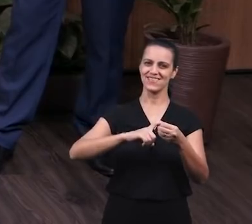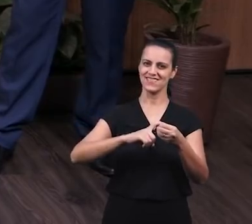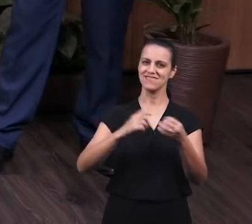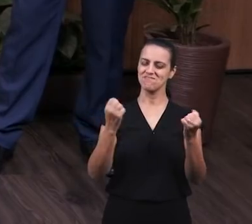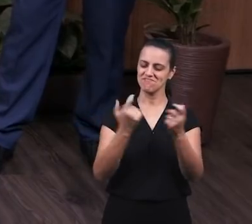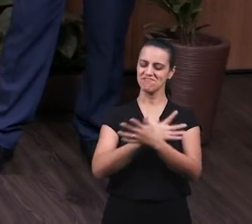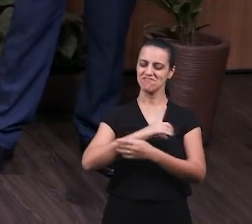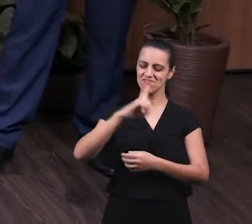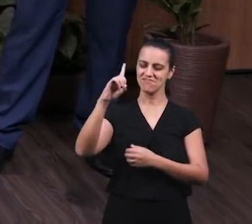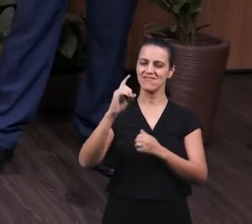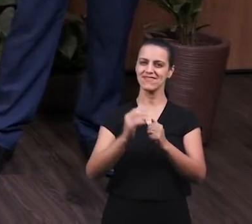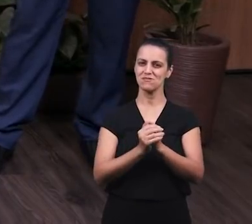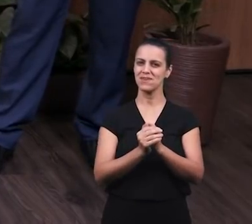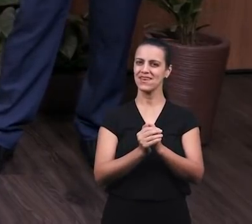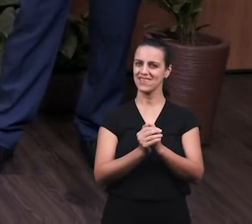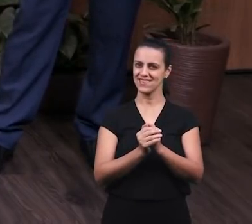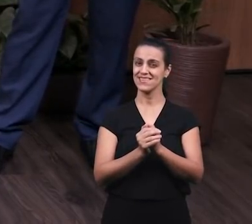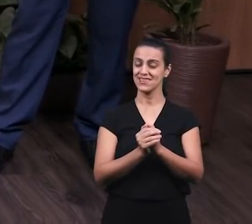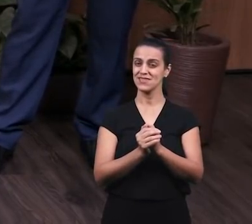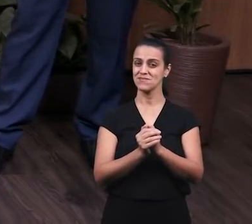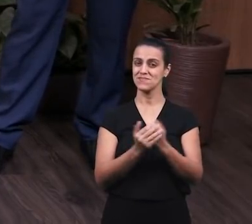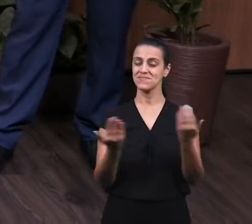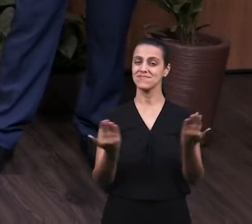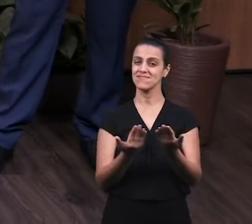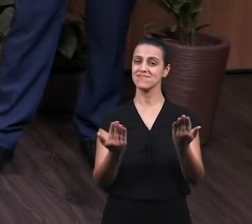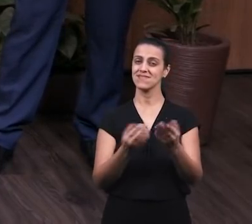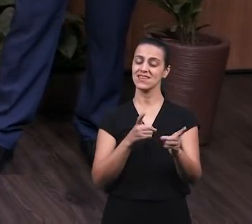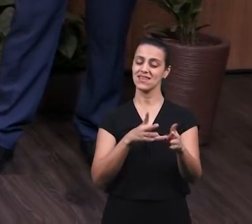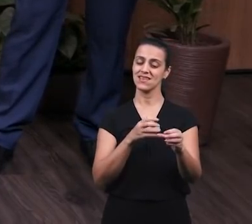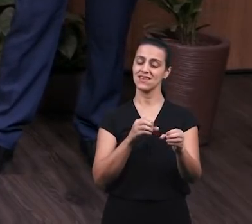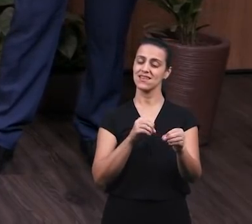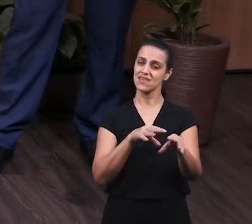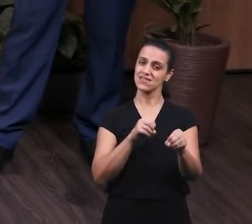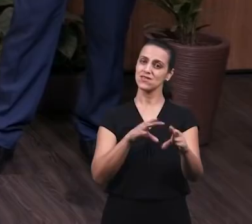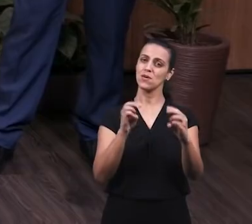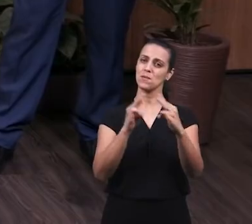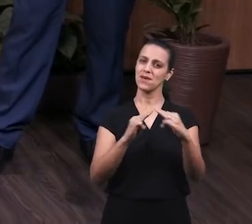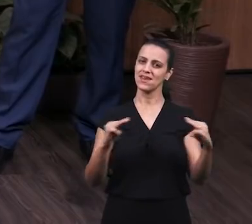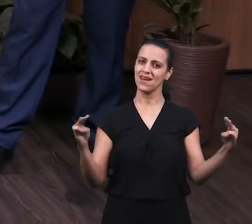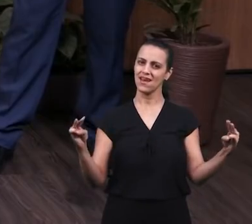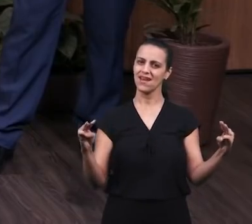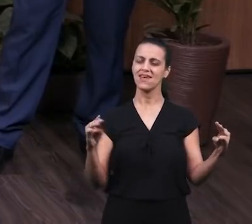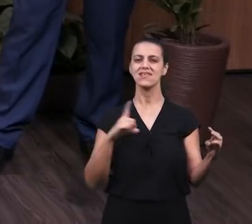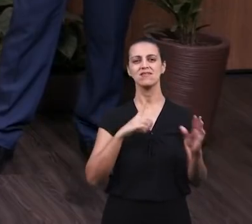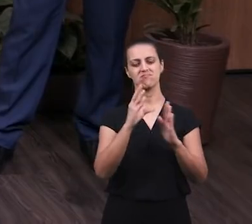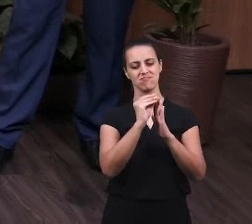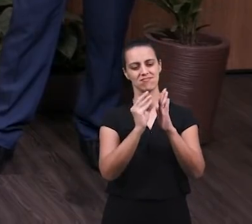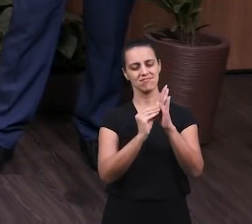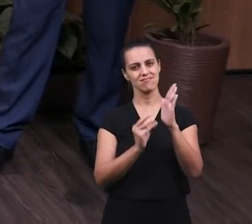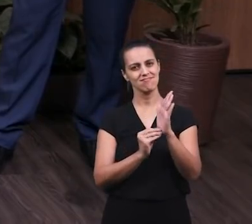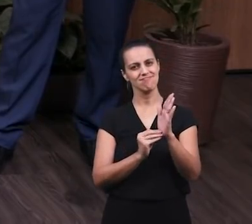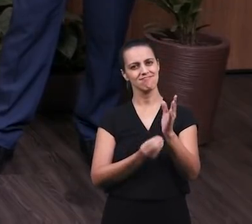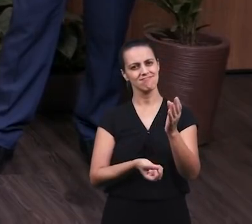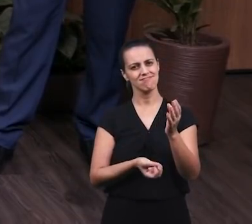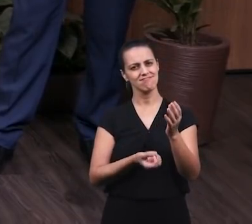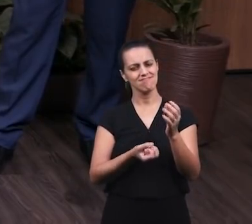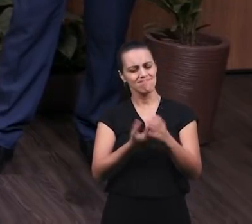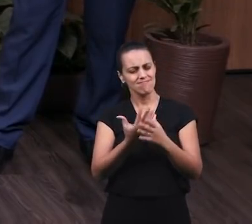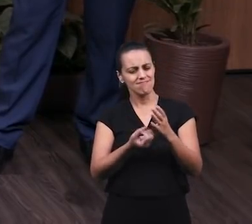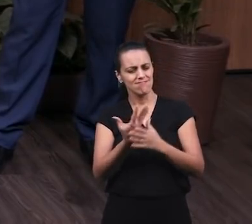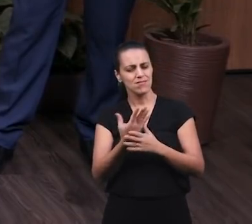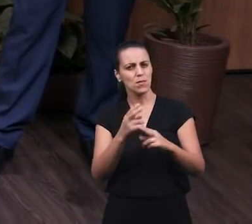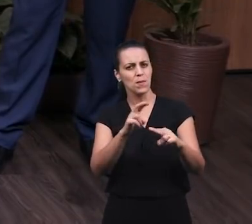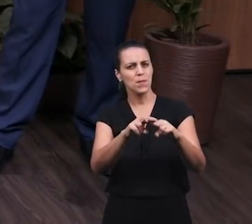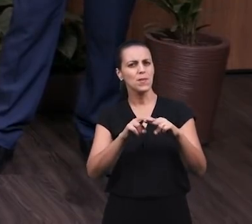Glória a Deus. Amém. O quadro Lições do Manaim tem o seu conteúdo produzido a partir dos